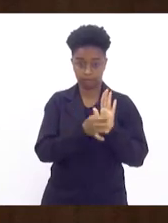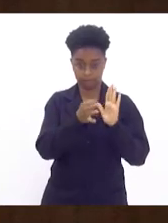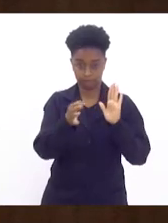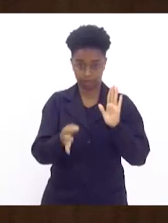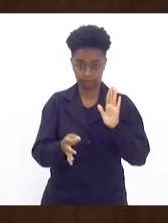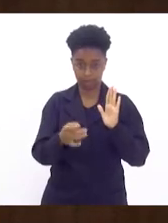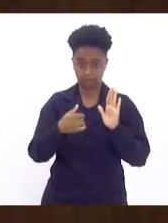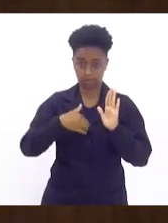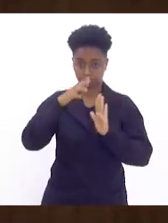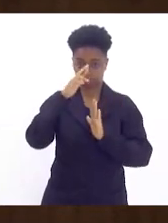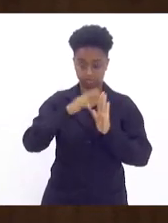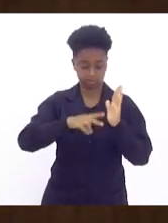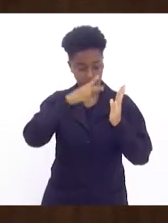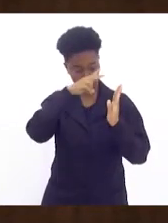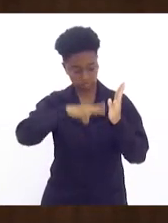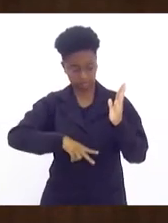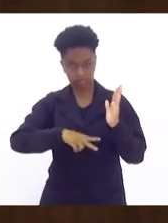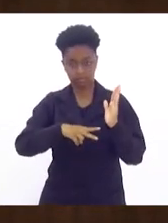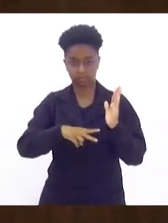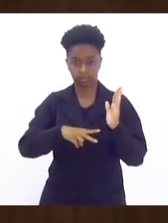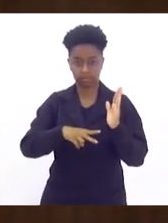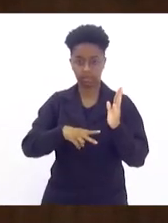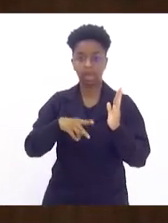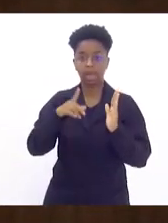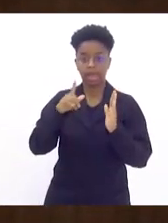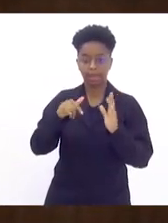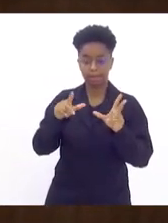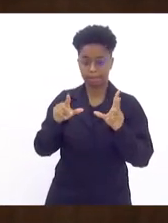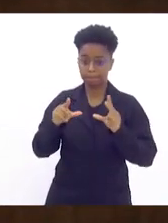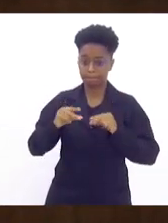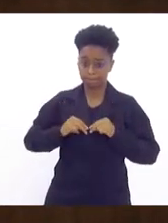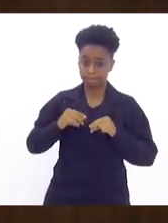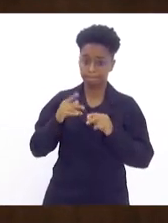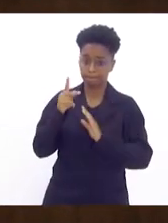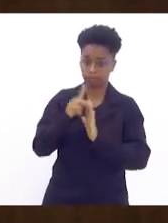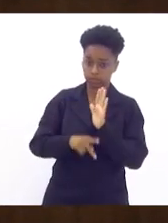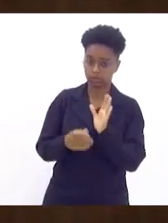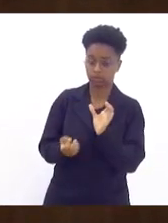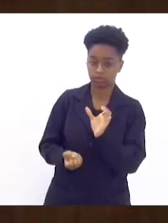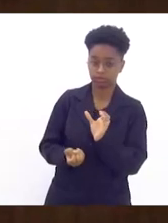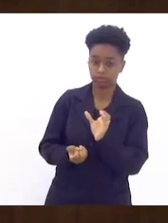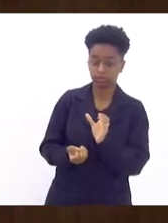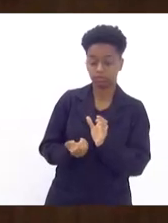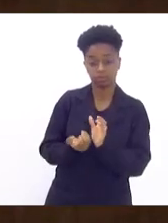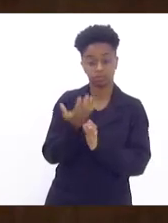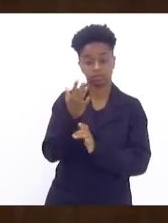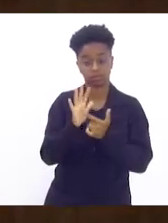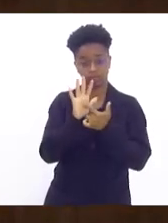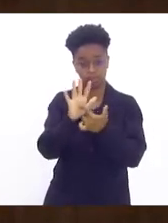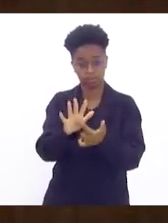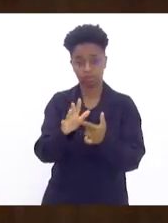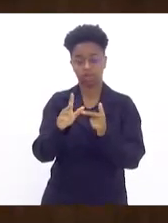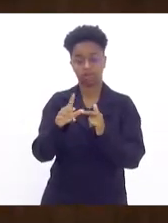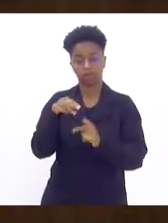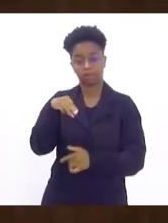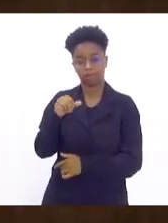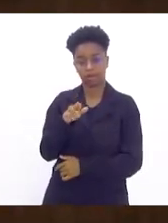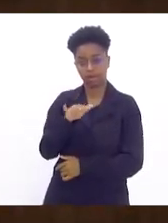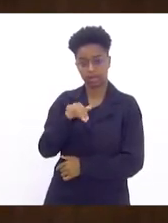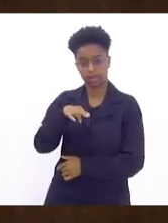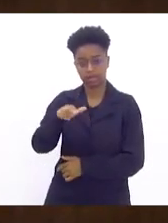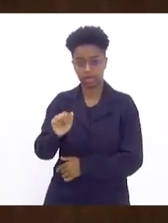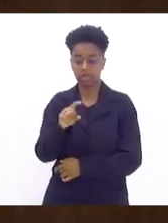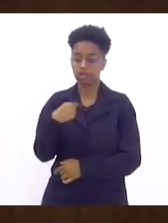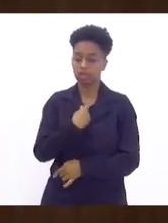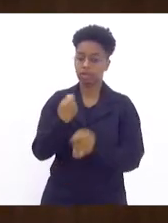relato é inequívoco o mérito do projeto apresentado pela excelentíssima deputada Marina do MST é necessário que